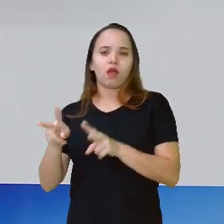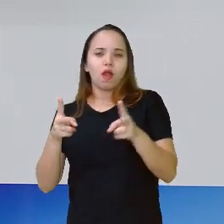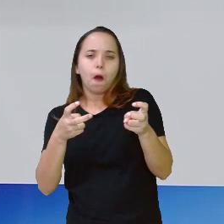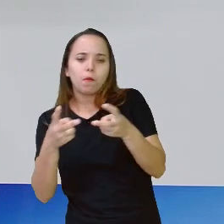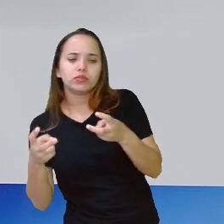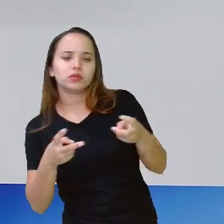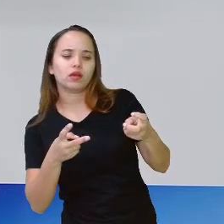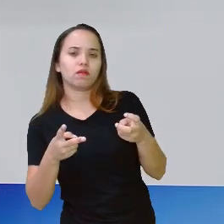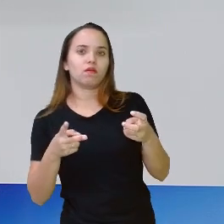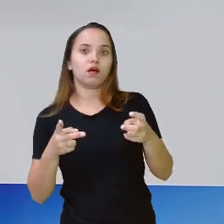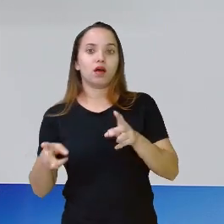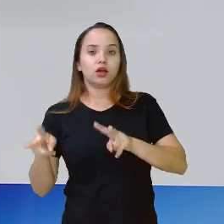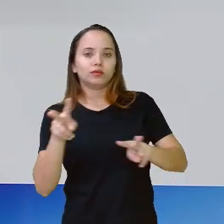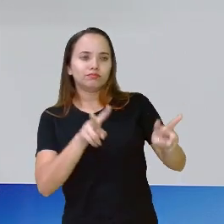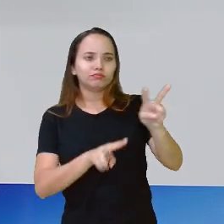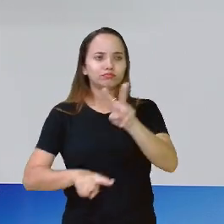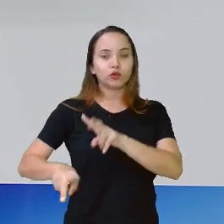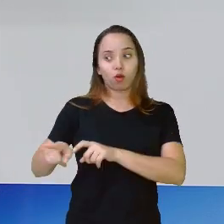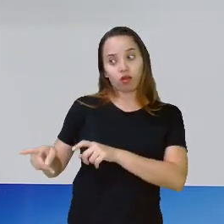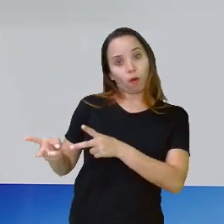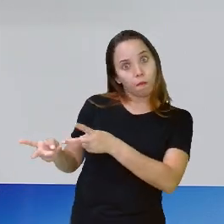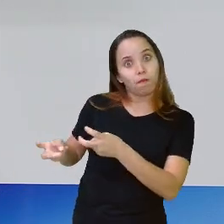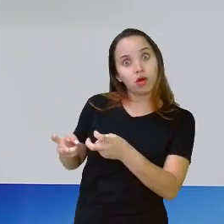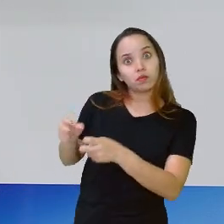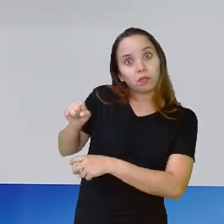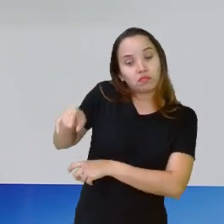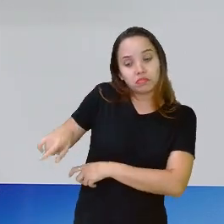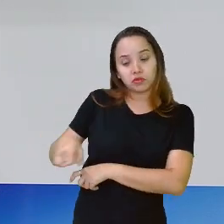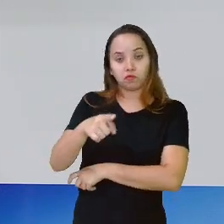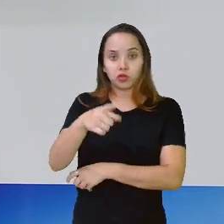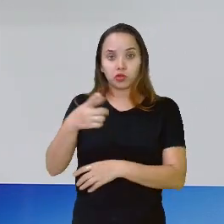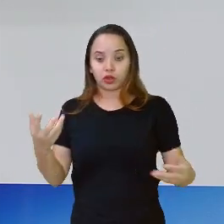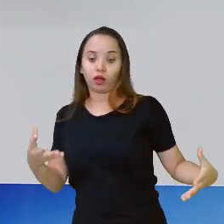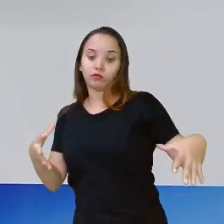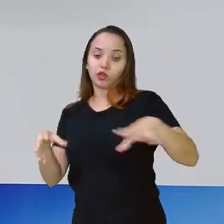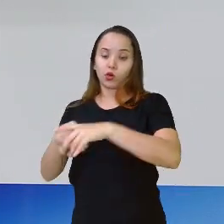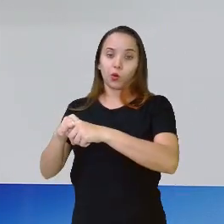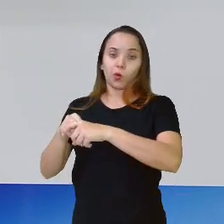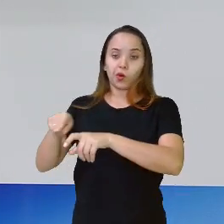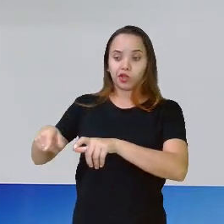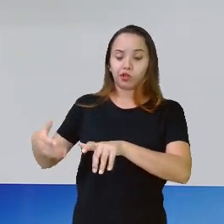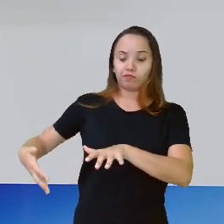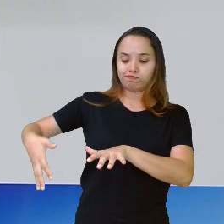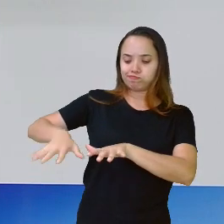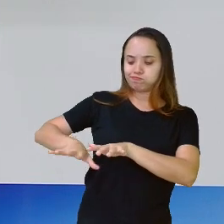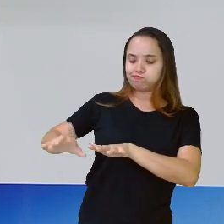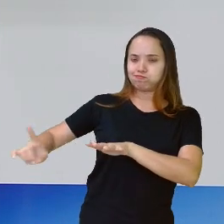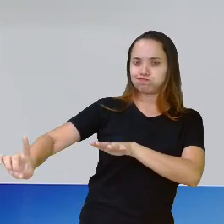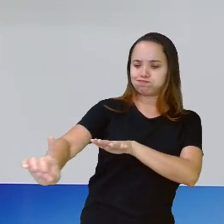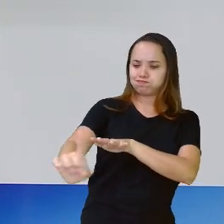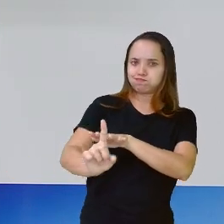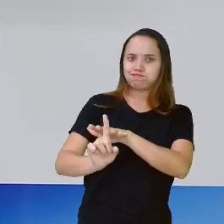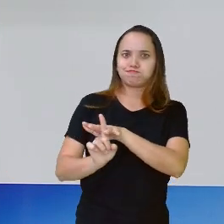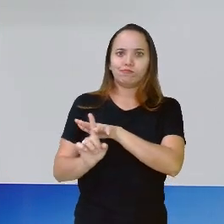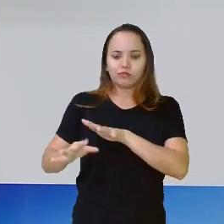está percebendo se você está incluindo ele na sua aula, se está contemplando,